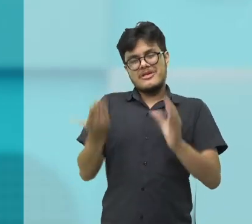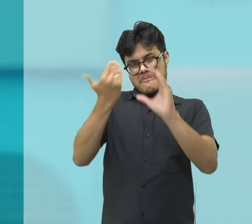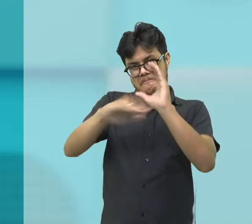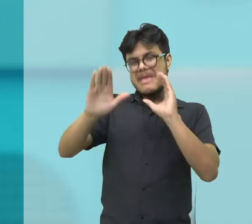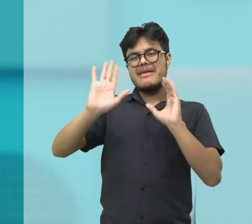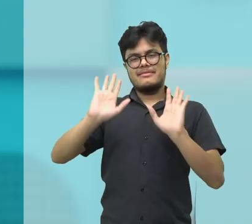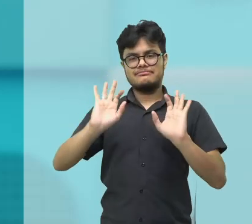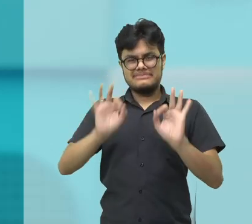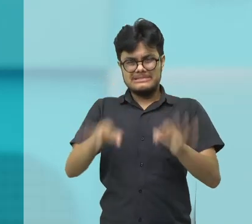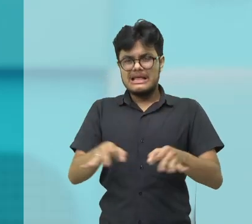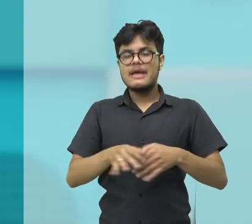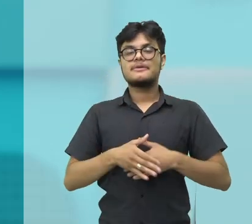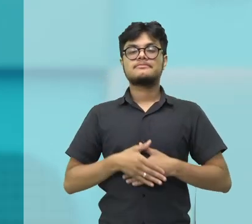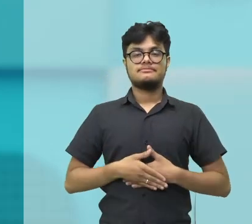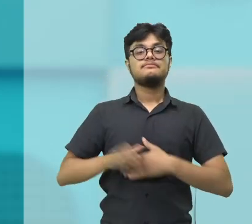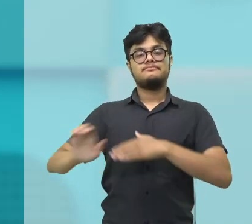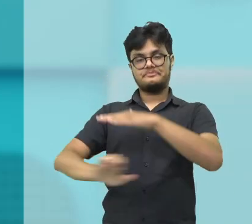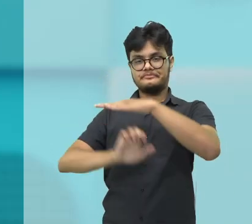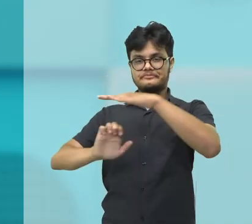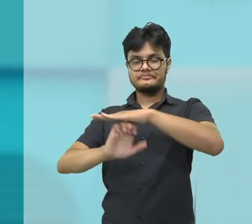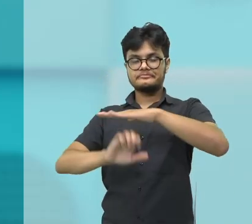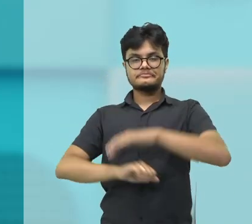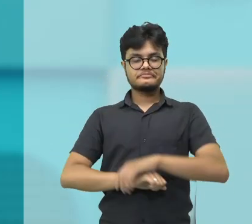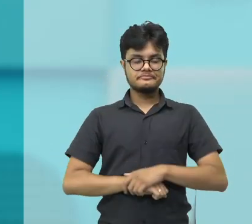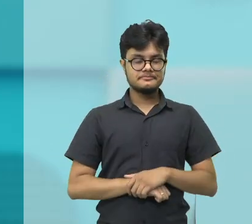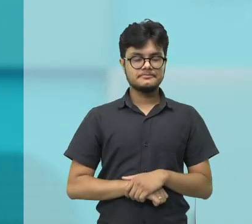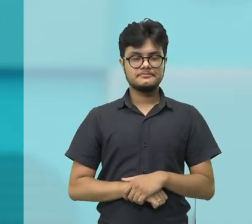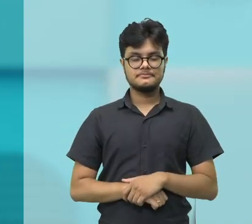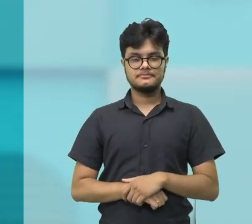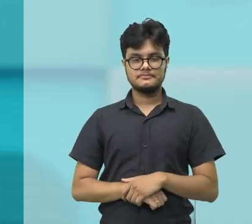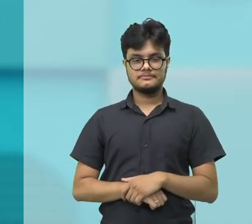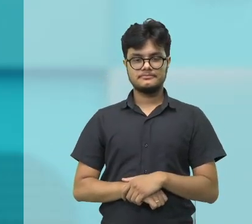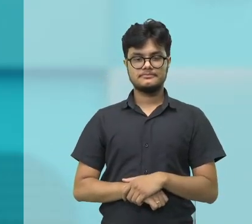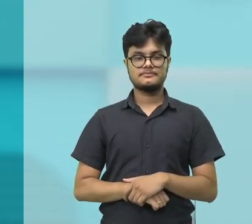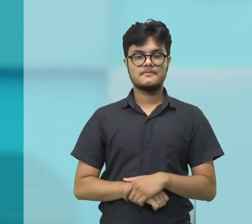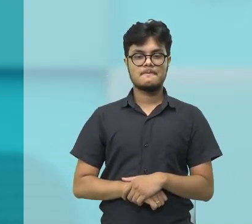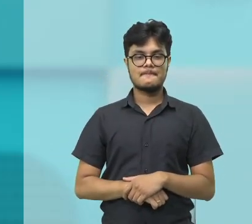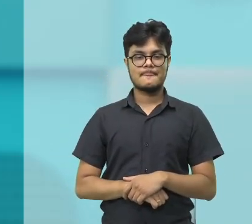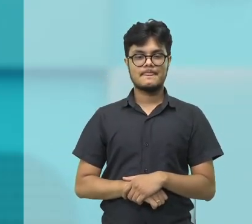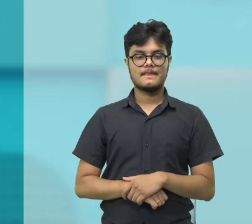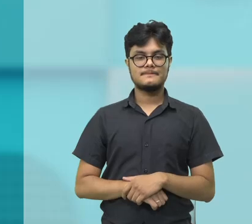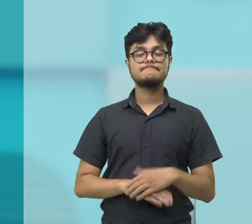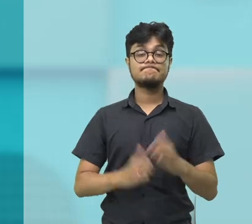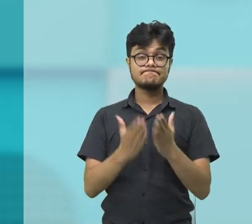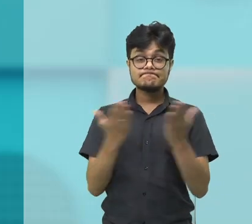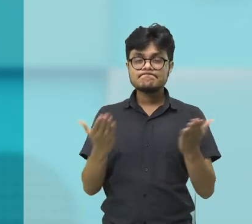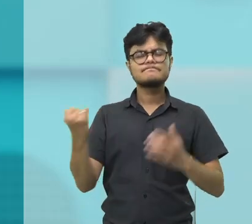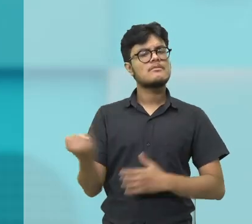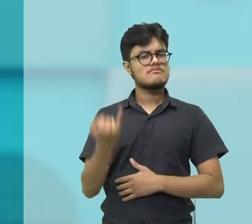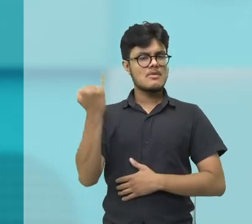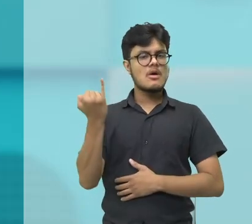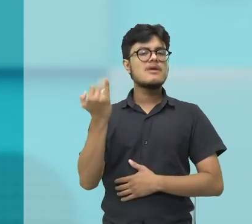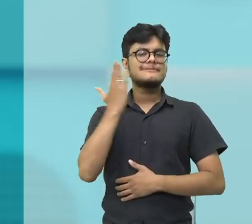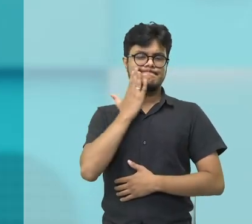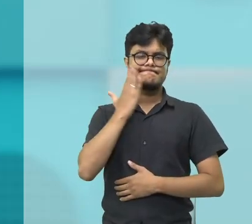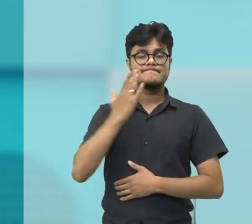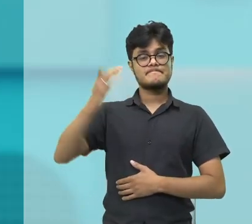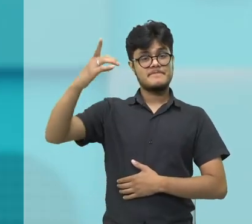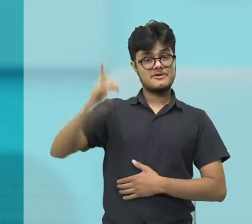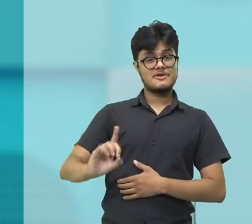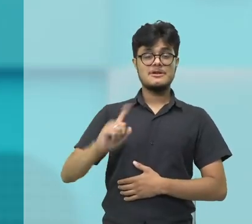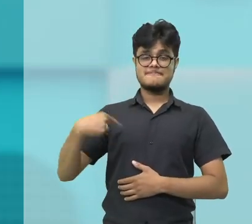Um e-mail para as representantes da empresa, certo? Então, veja como é importante a gente saber do nosso direito